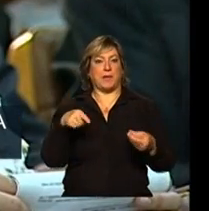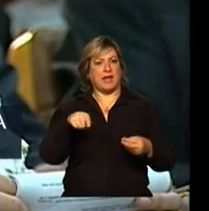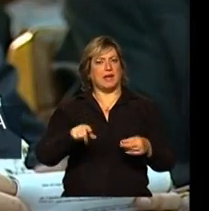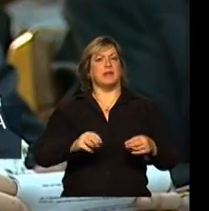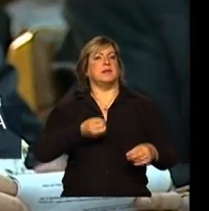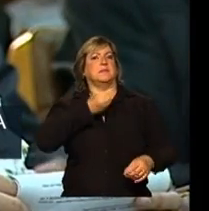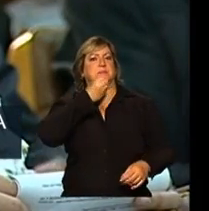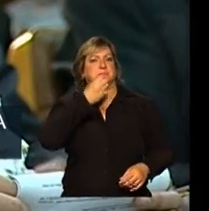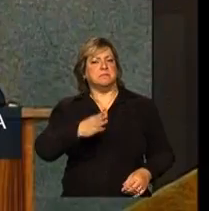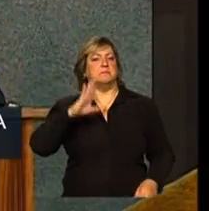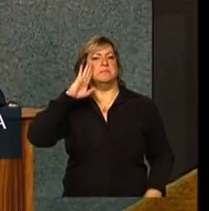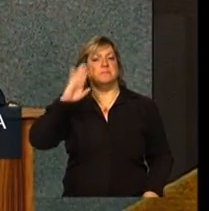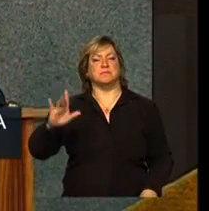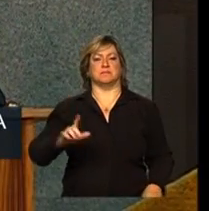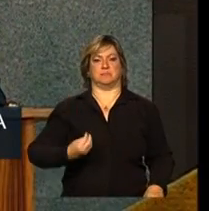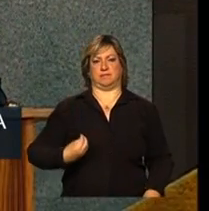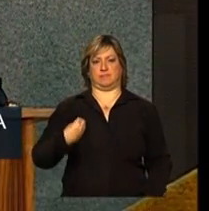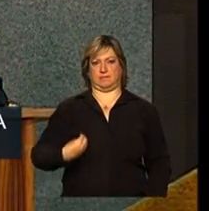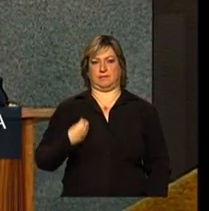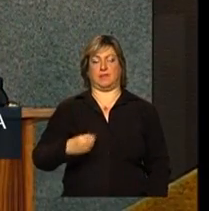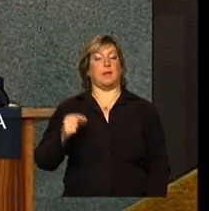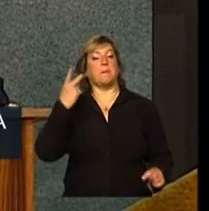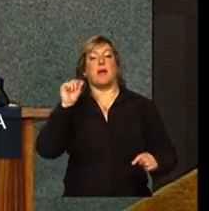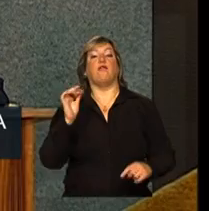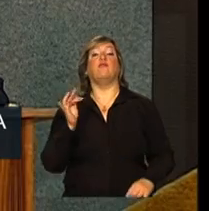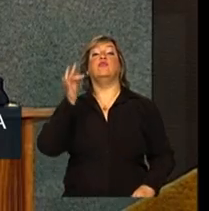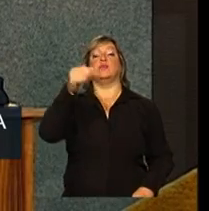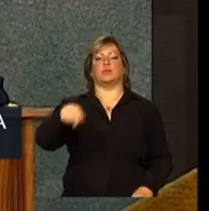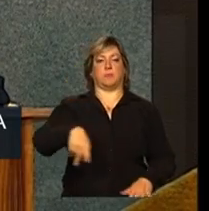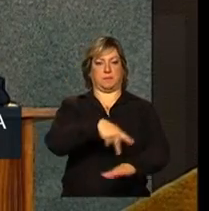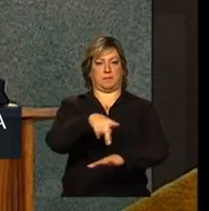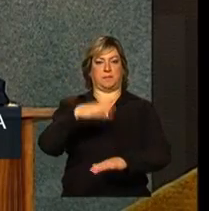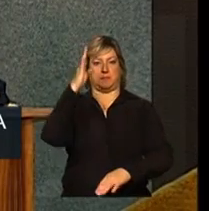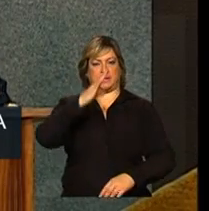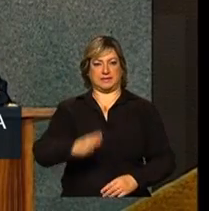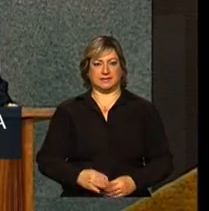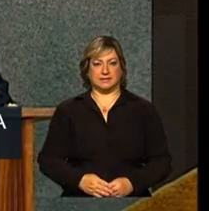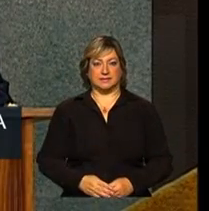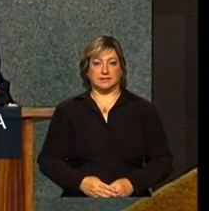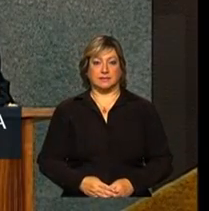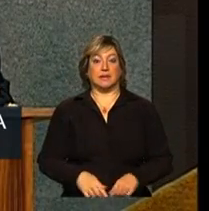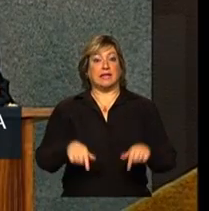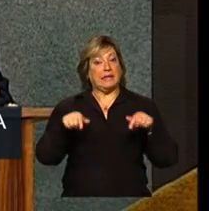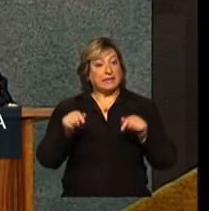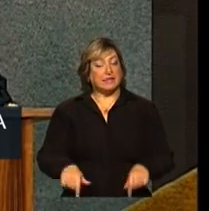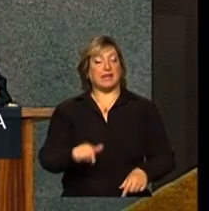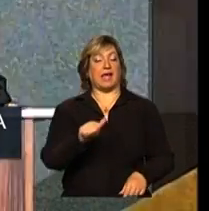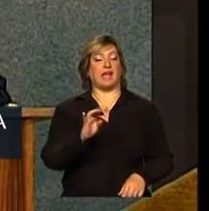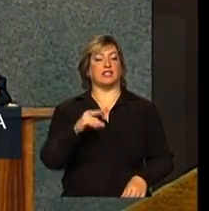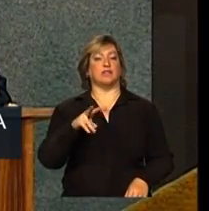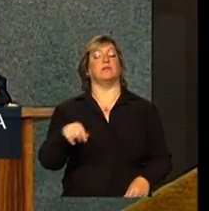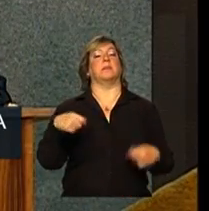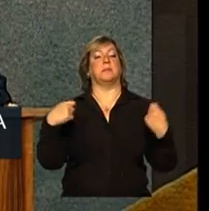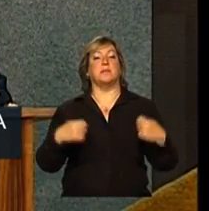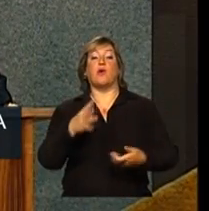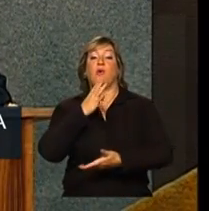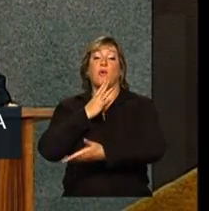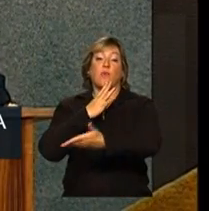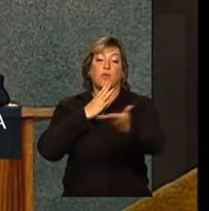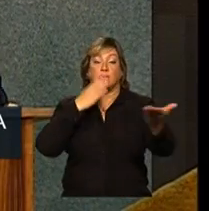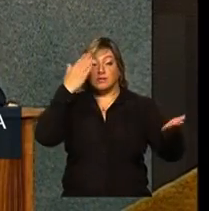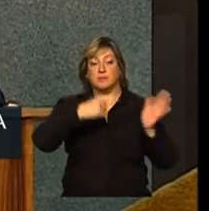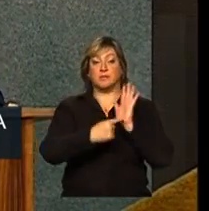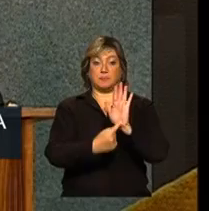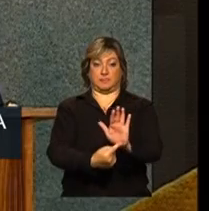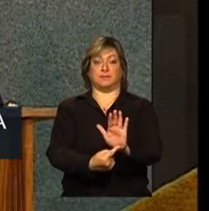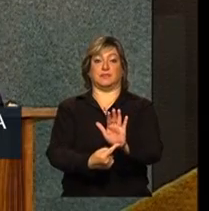fundamental para o futuro do país. E esse ativo tem que ser conhecido. E